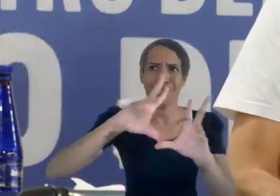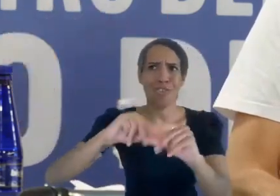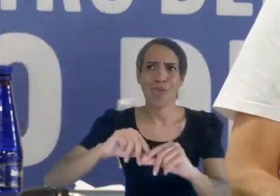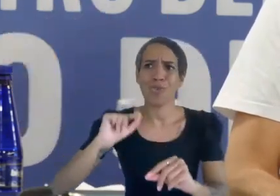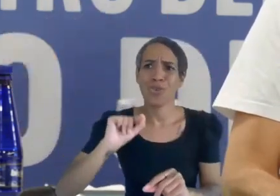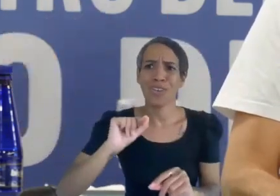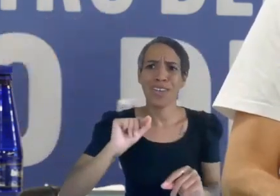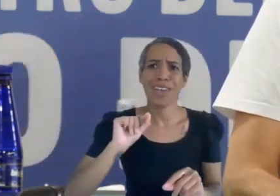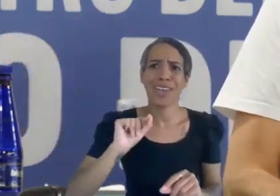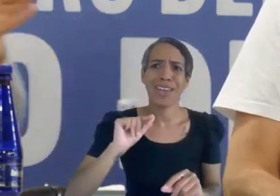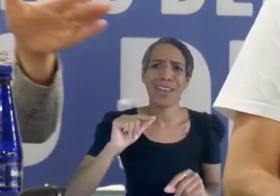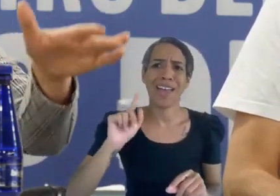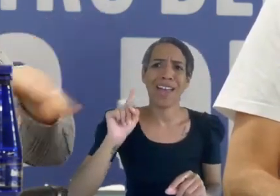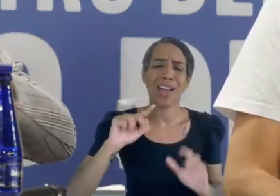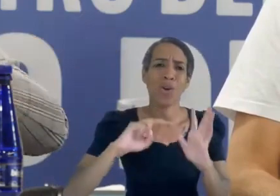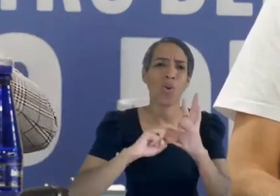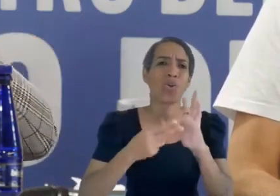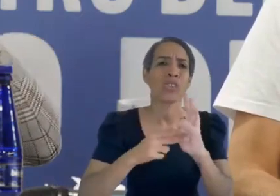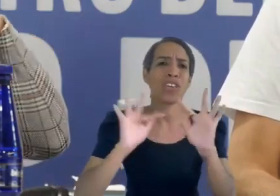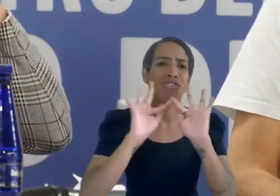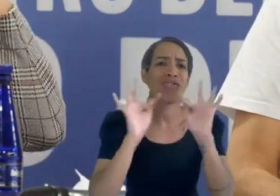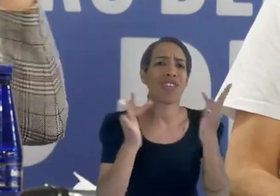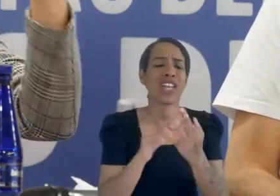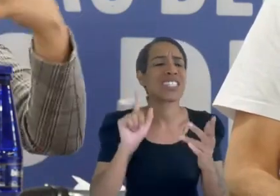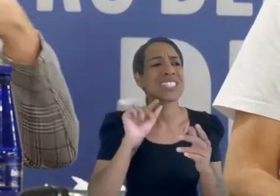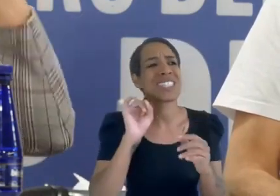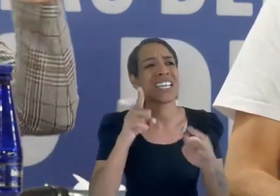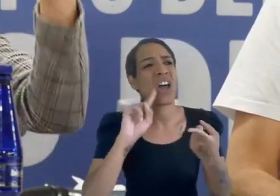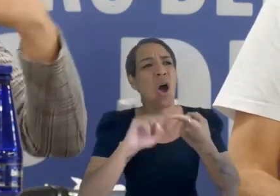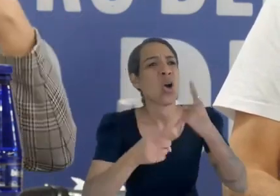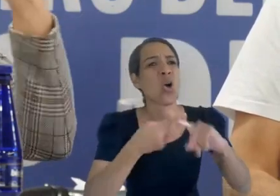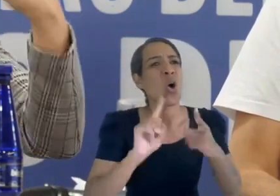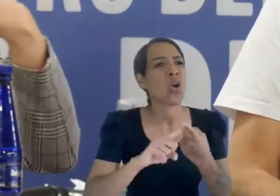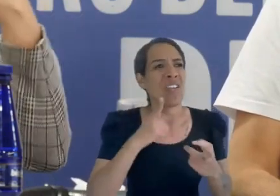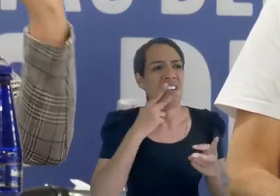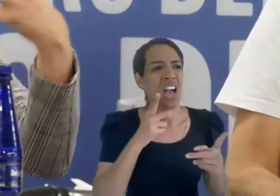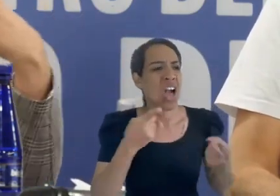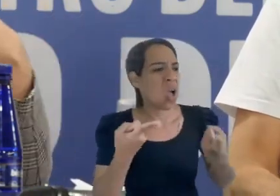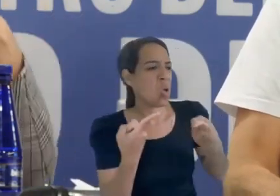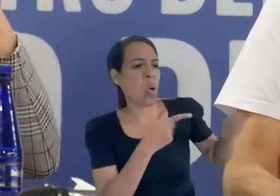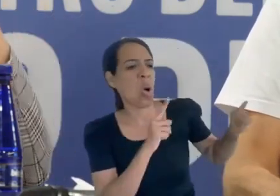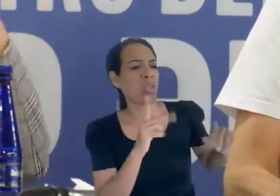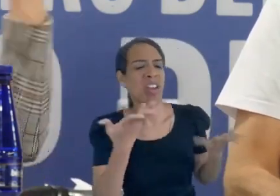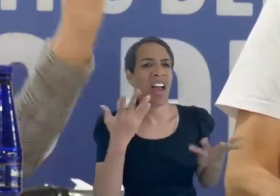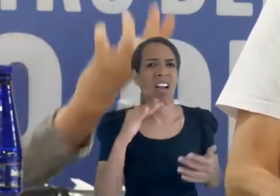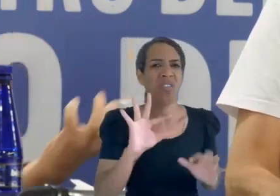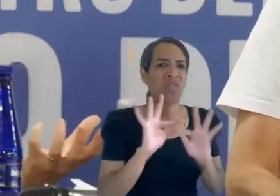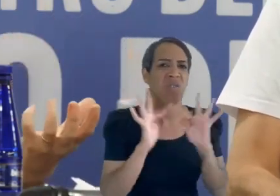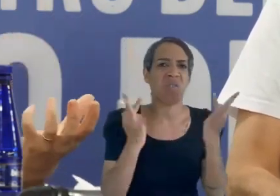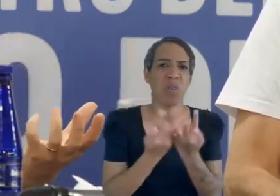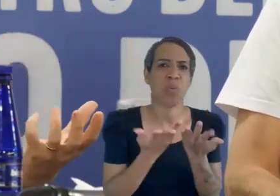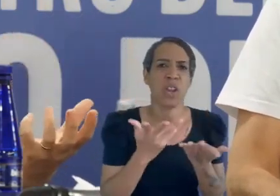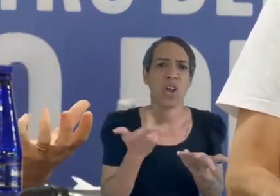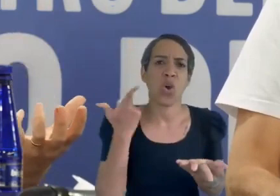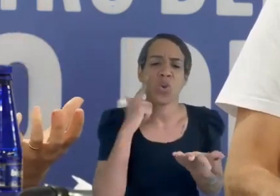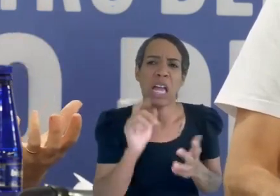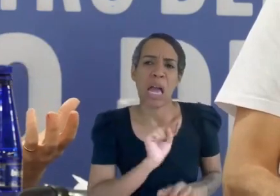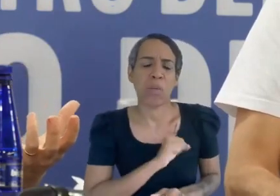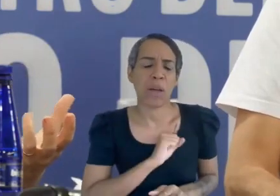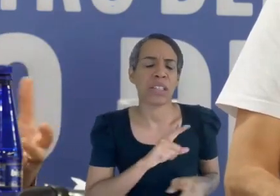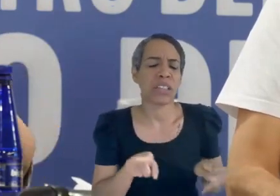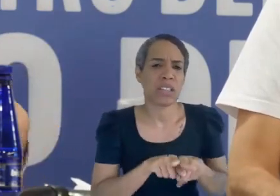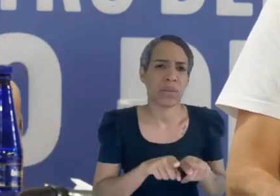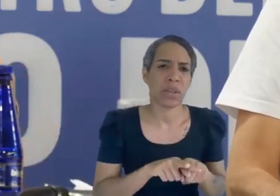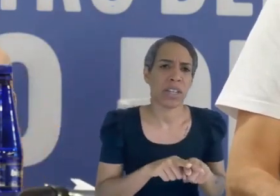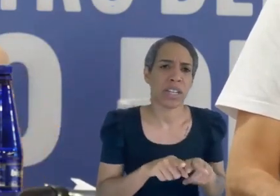com aquele é contra a família então eles conseguem dar essa malgama também por conta desse ambiente de guerra